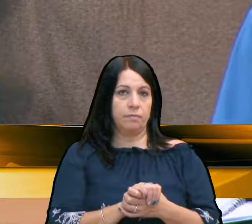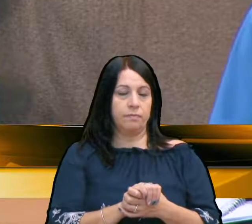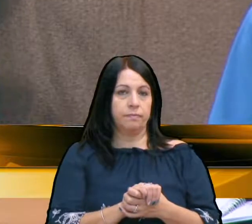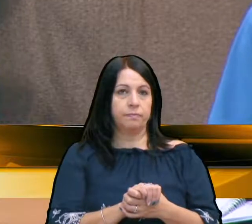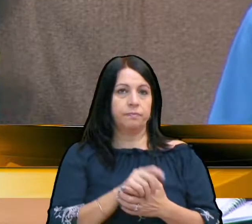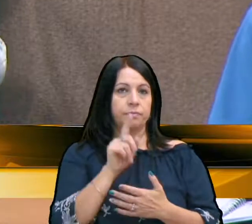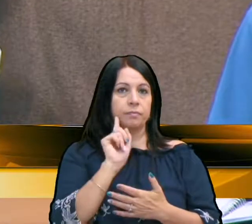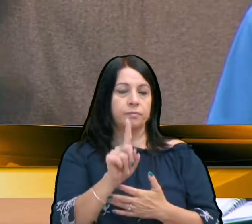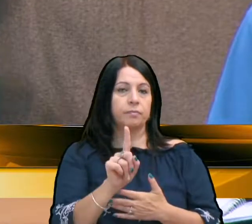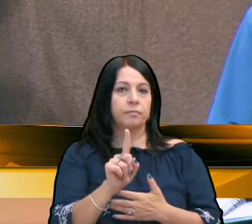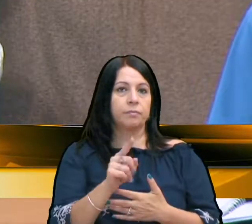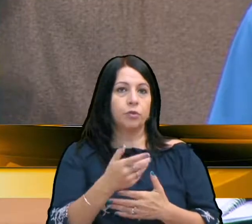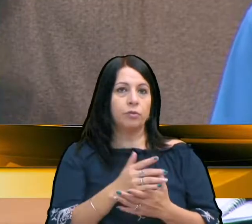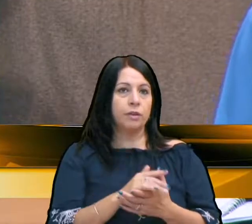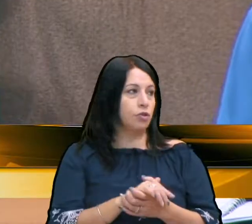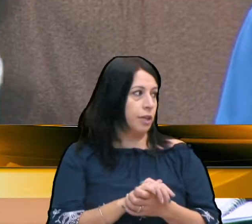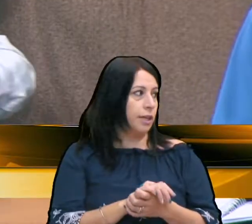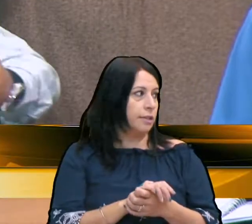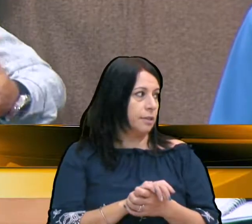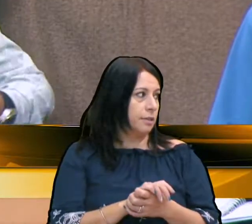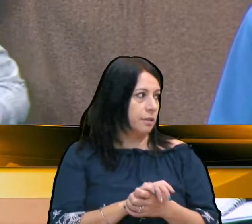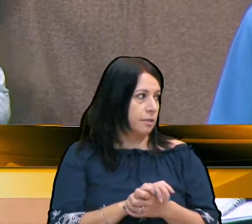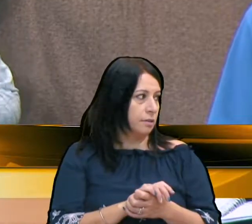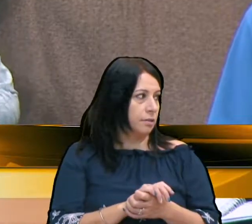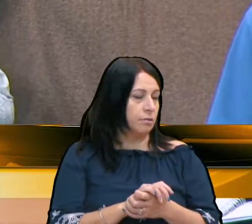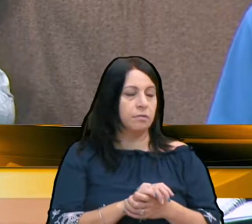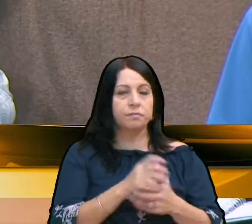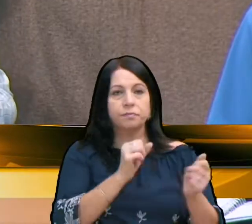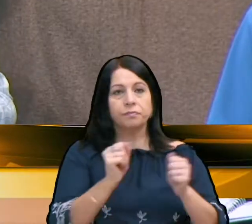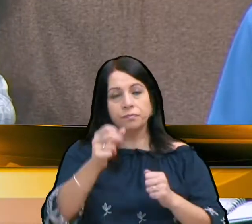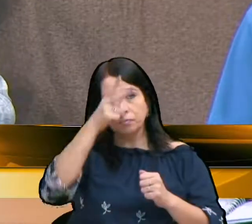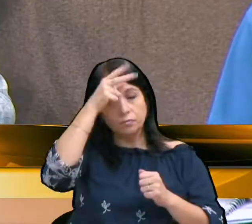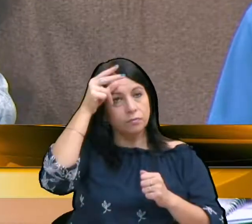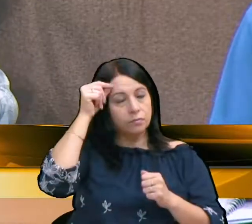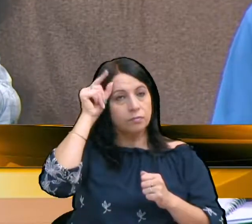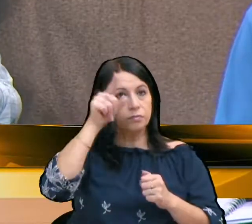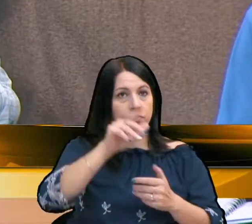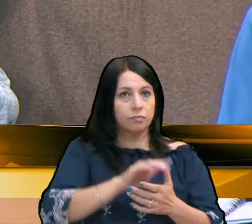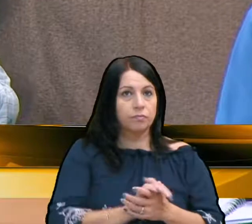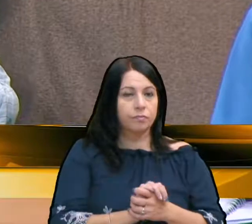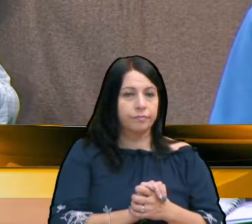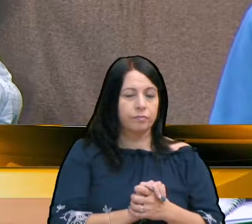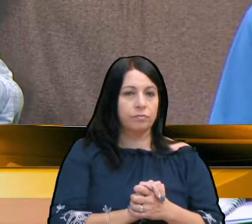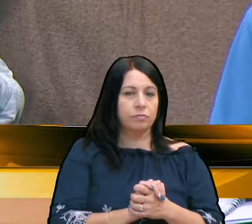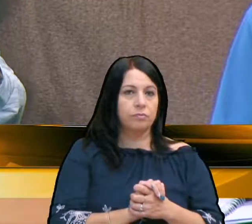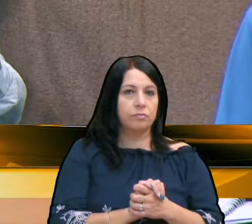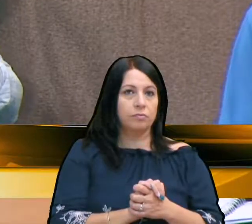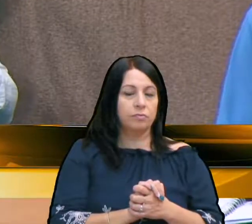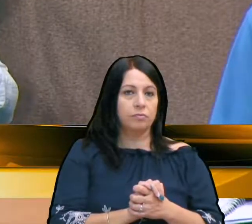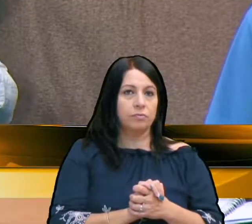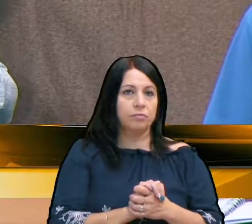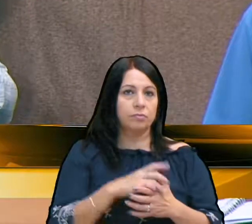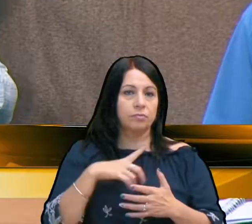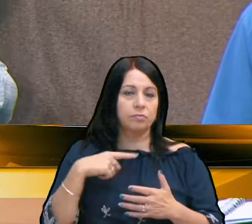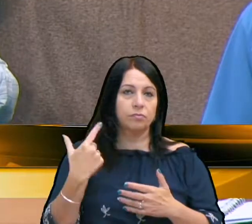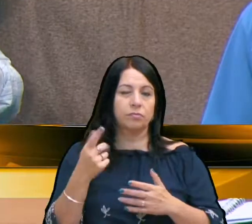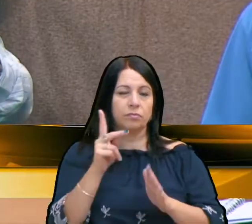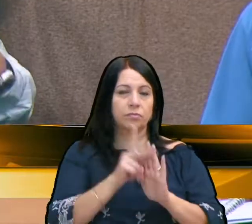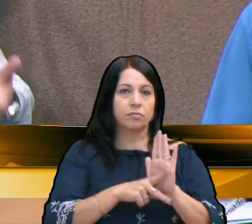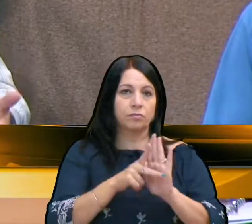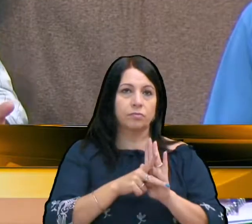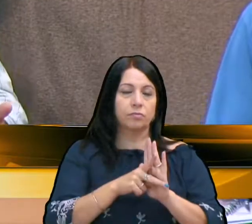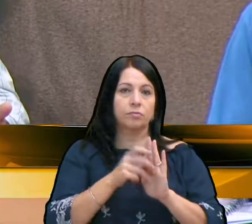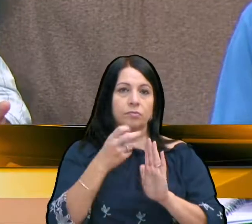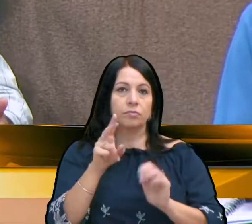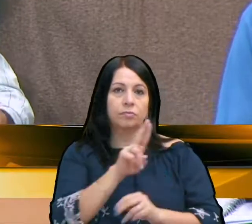do retorno de obras, de serviços, enfim, tudo aquilo que o poder público tem que oferecer. Então, tenho certeza que o seu projeto, ele comunga do